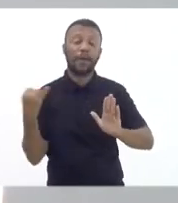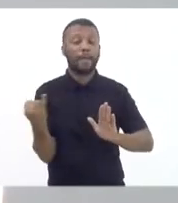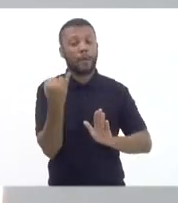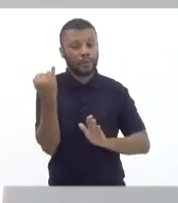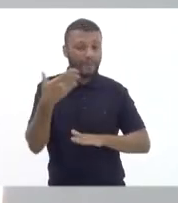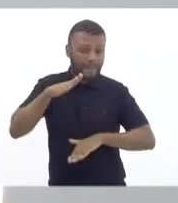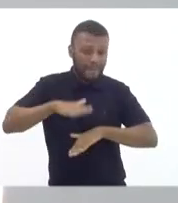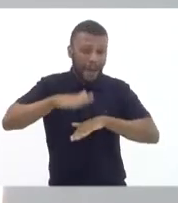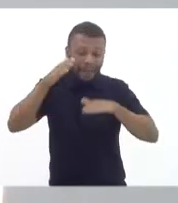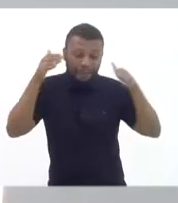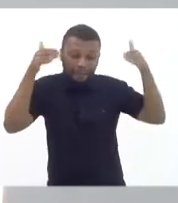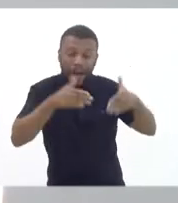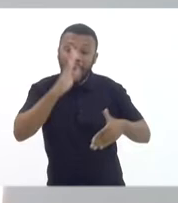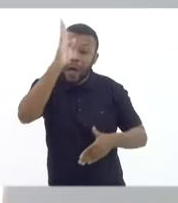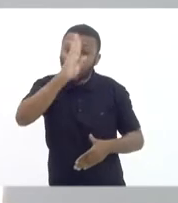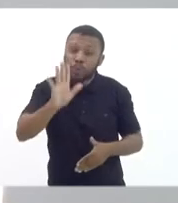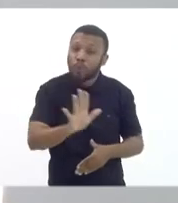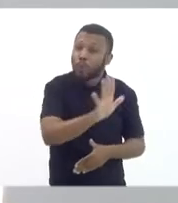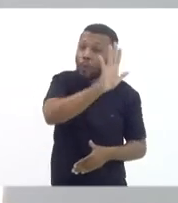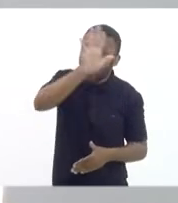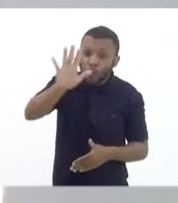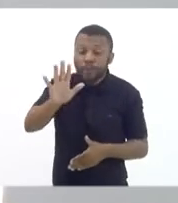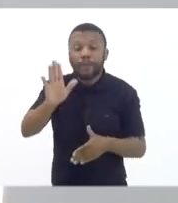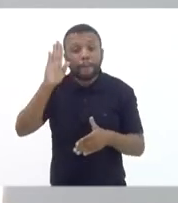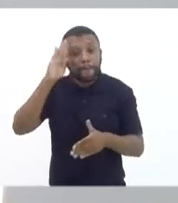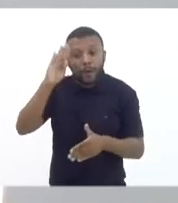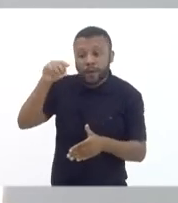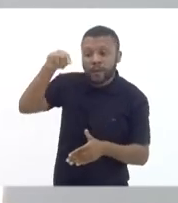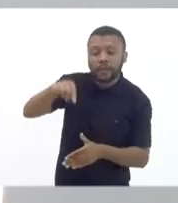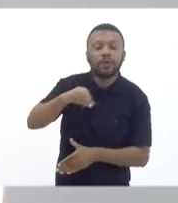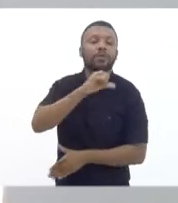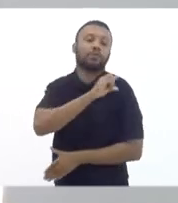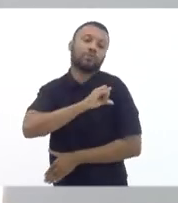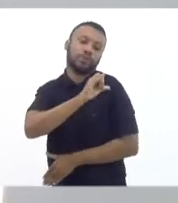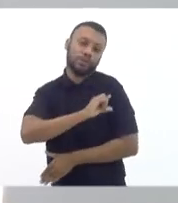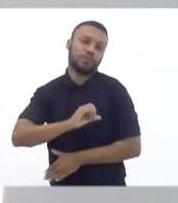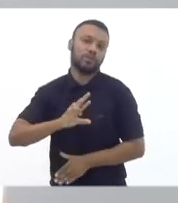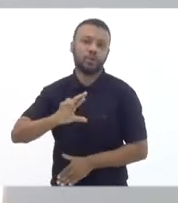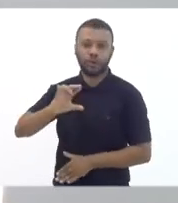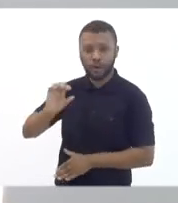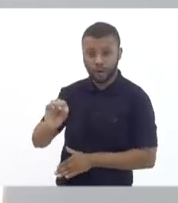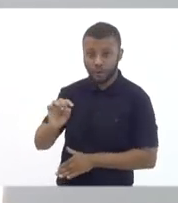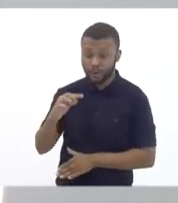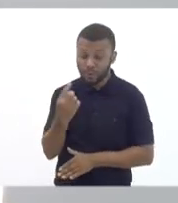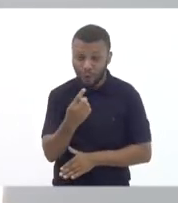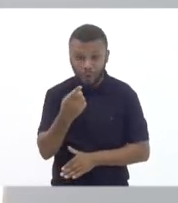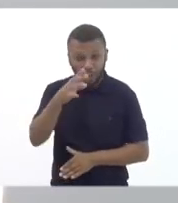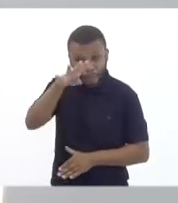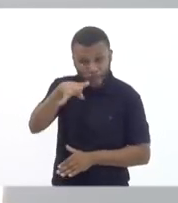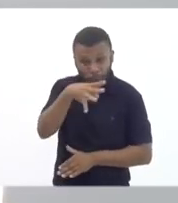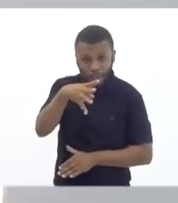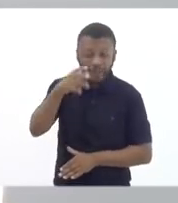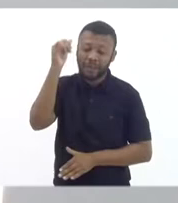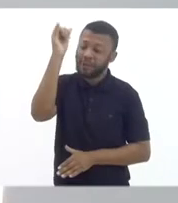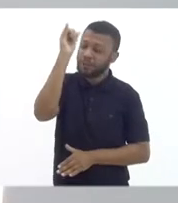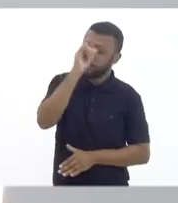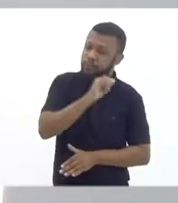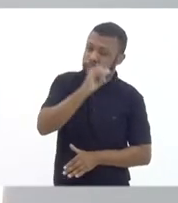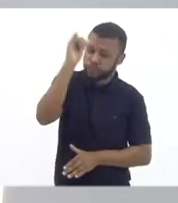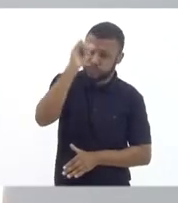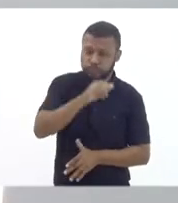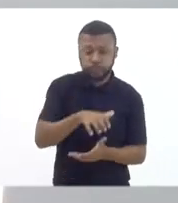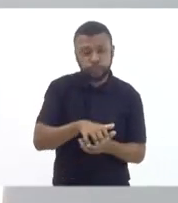animais domésticos no Brasil, na cidade do Rio de Janeiro. Que, inclusive, o nosso programa Bicho Rio é o mais antigo do Brasil hoje, que ele existe